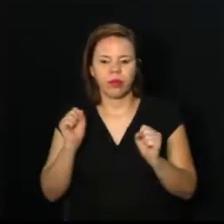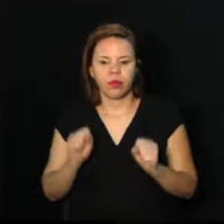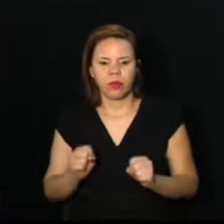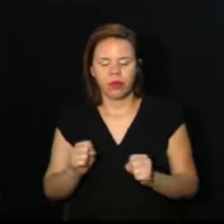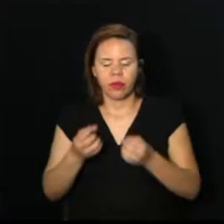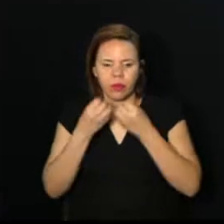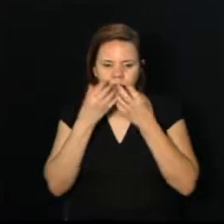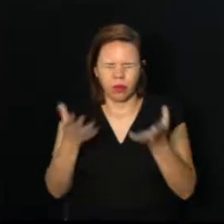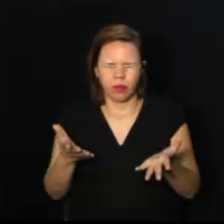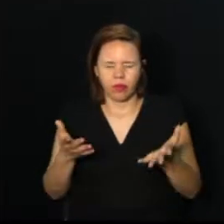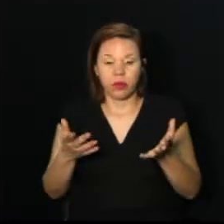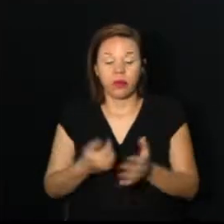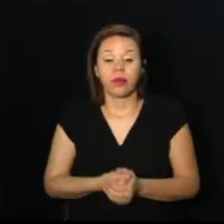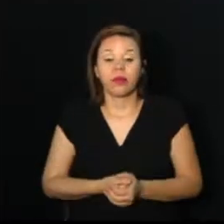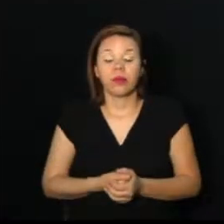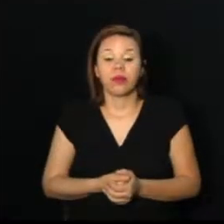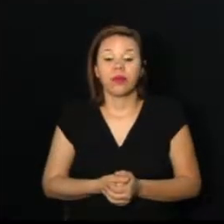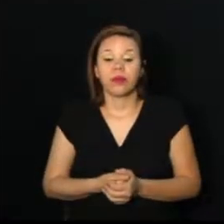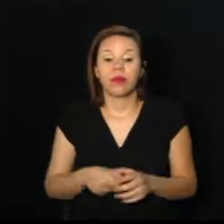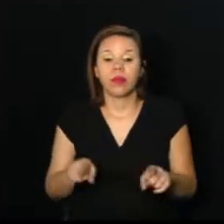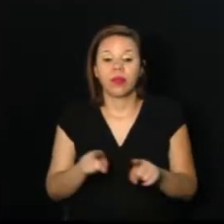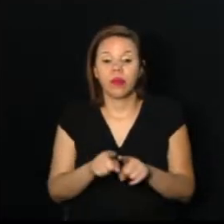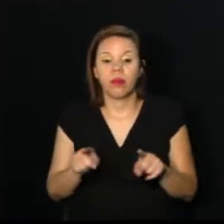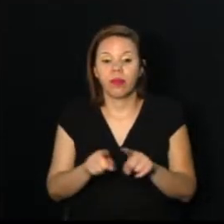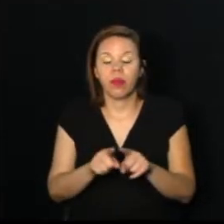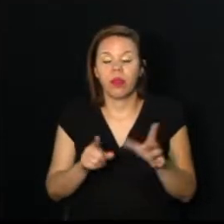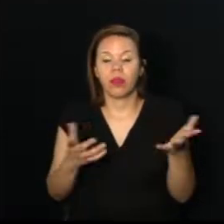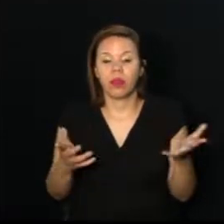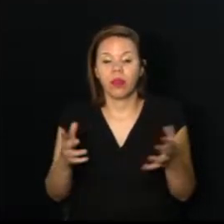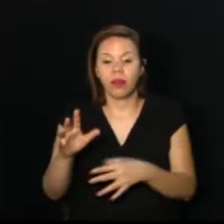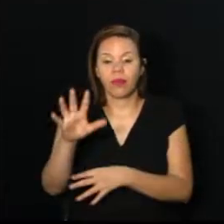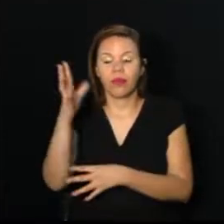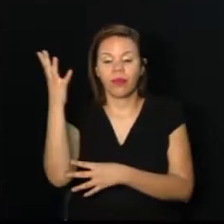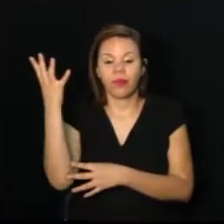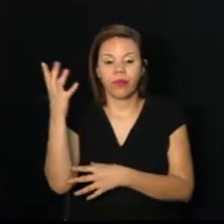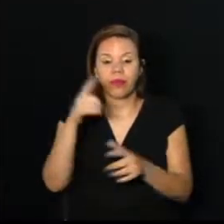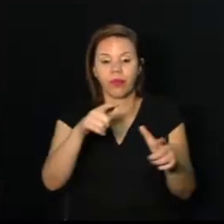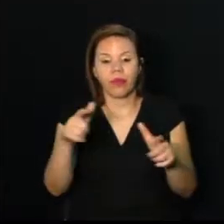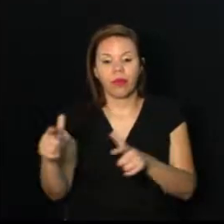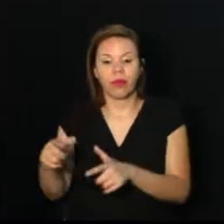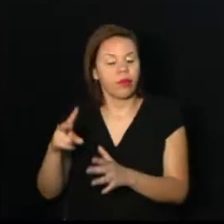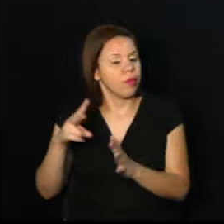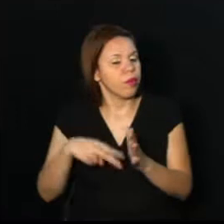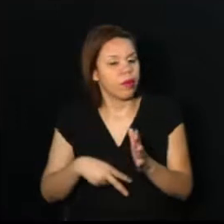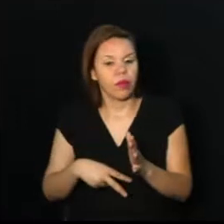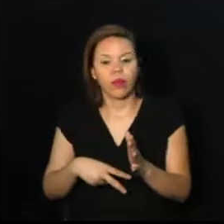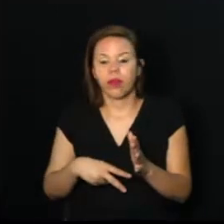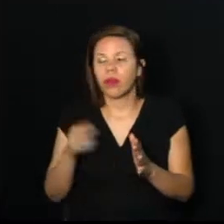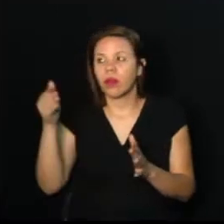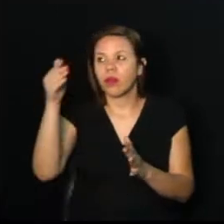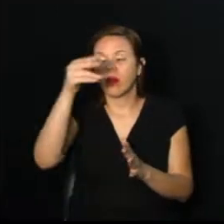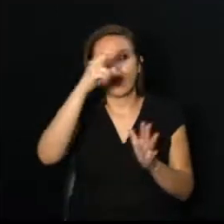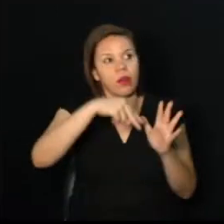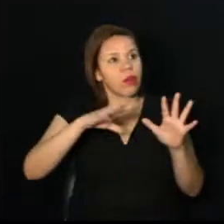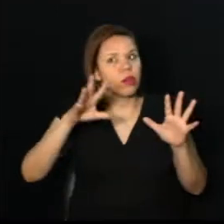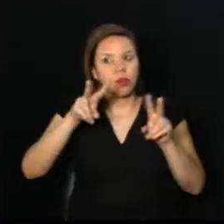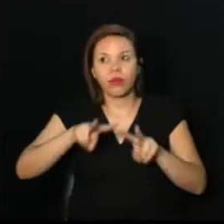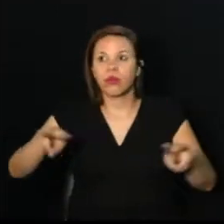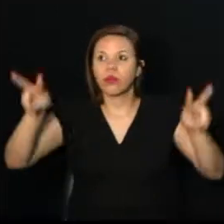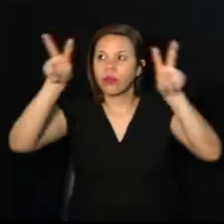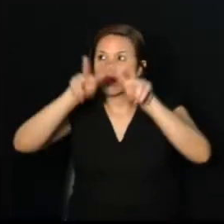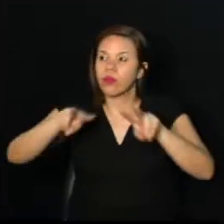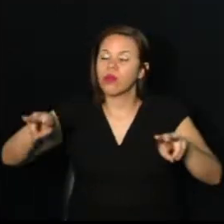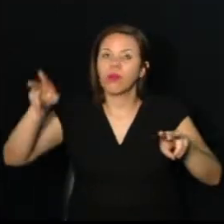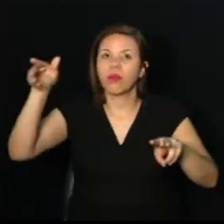dizer, ambiental. Por quê? Porque não lemos. A nossa criança não